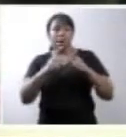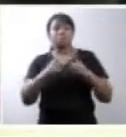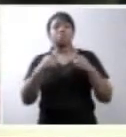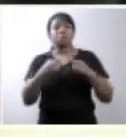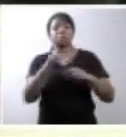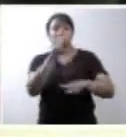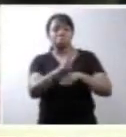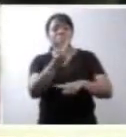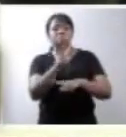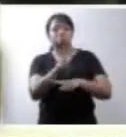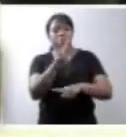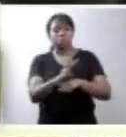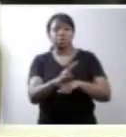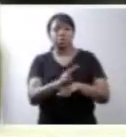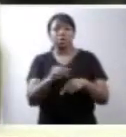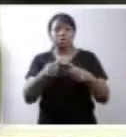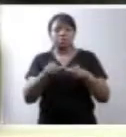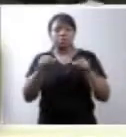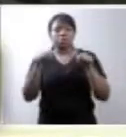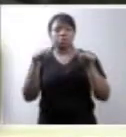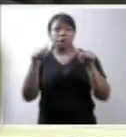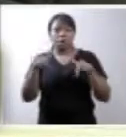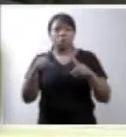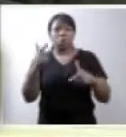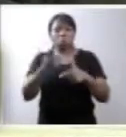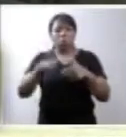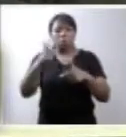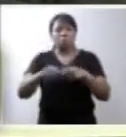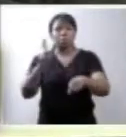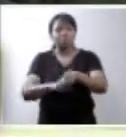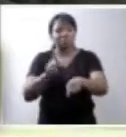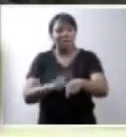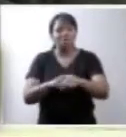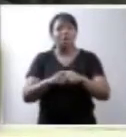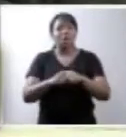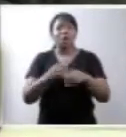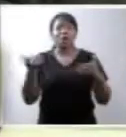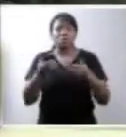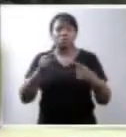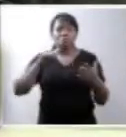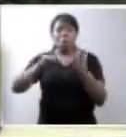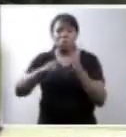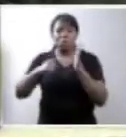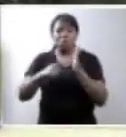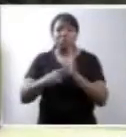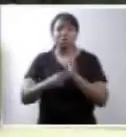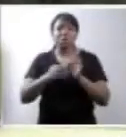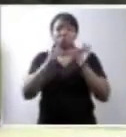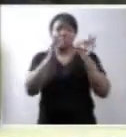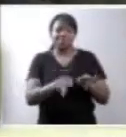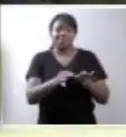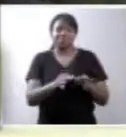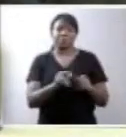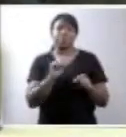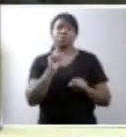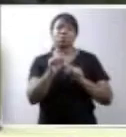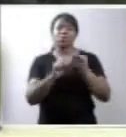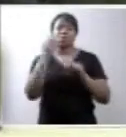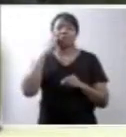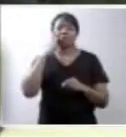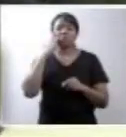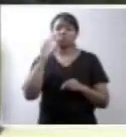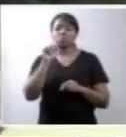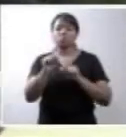ser protegidos. Nós estamos com um problema de tempo e eu gostaria de ser muito objetivo e apenas confirmar o